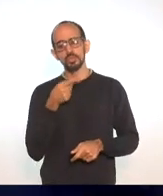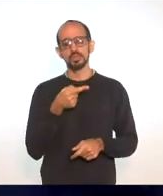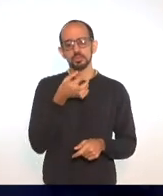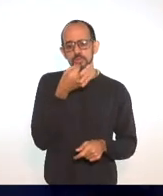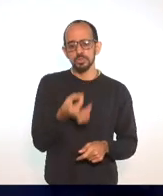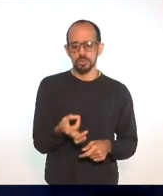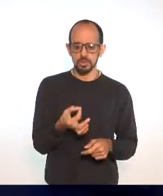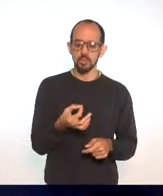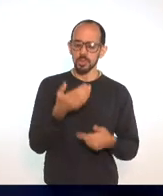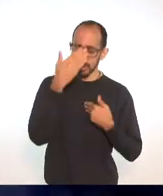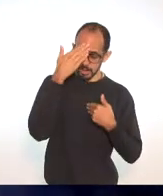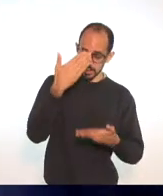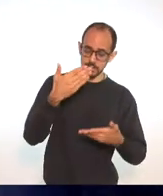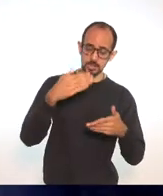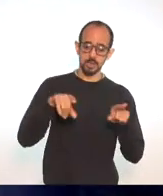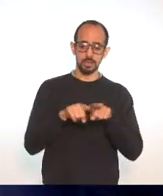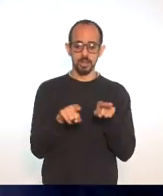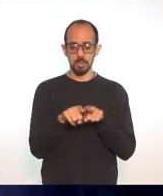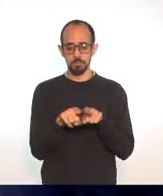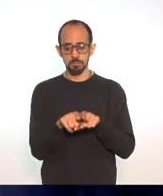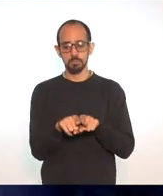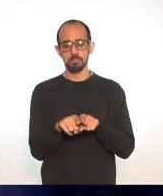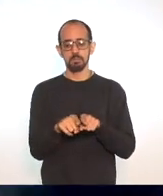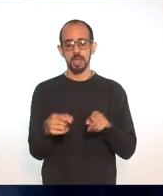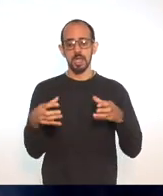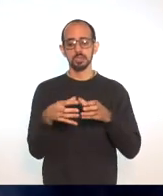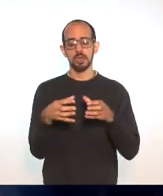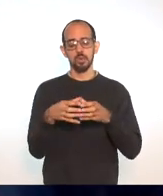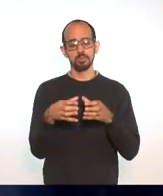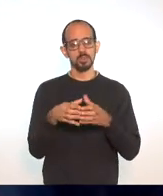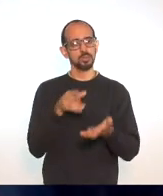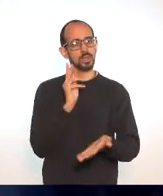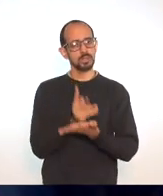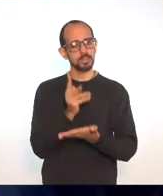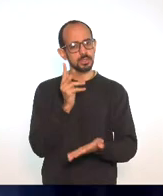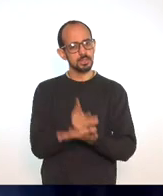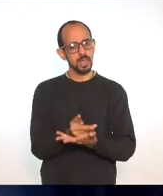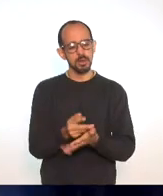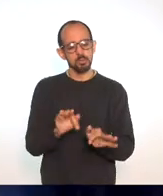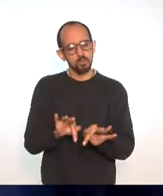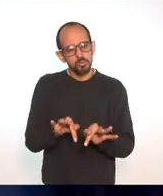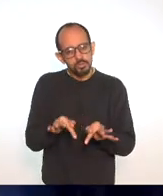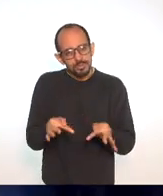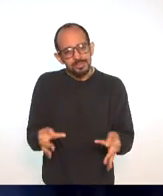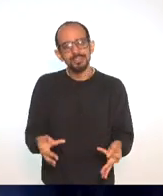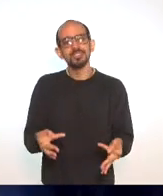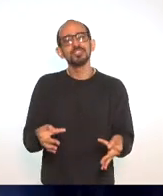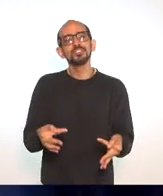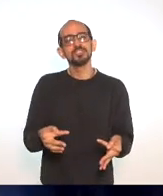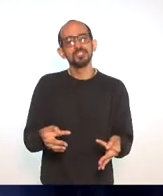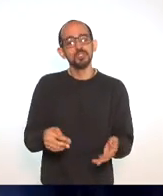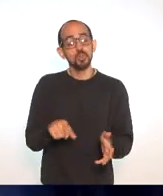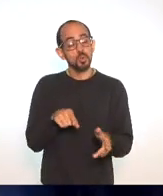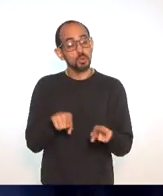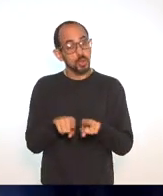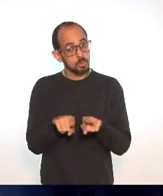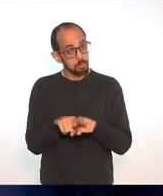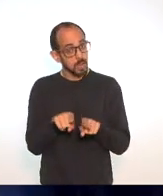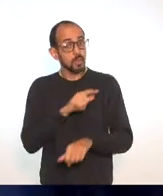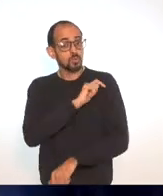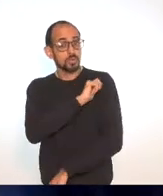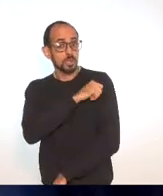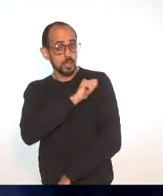agradecendo a parceria dessa comissão e de seus sempre muito gentil a embora fiscalizando como tem que ser sempre muito